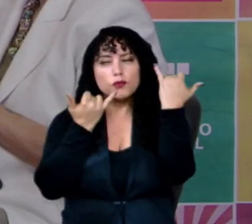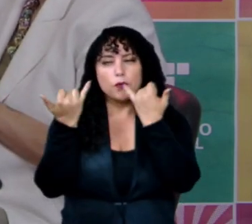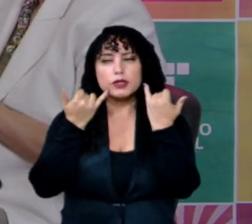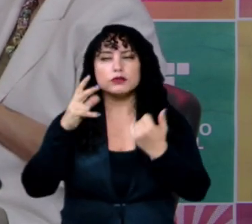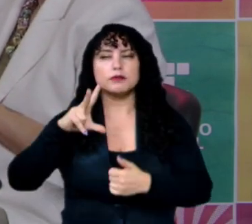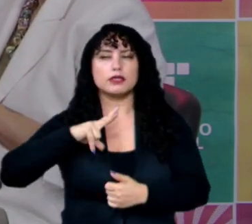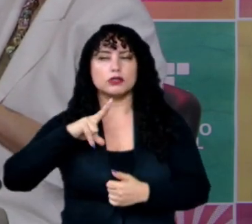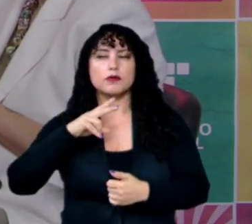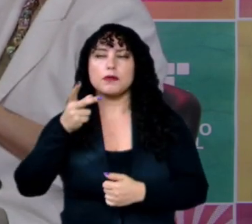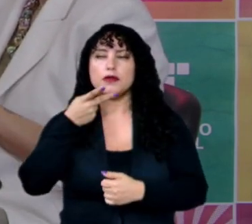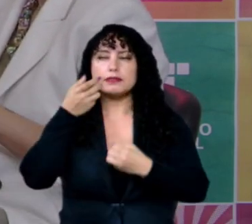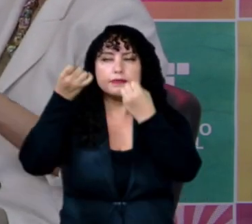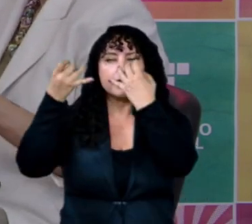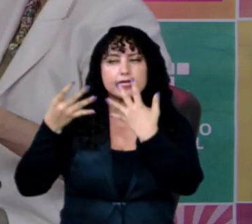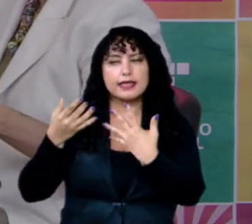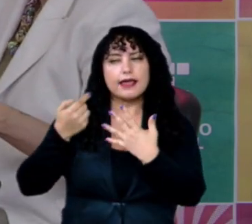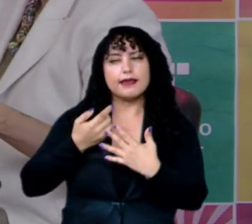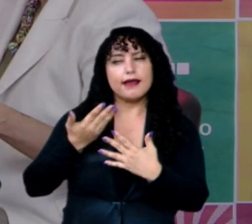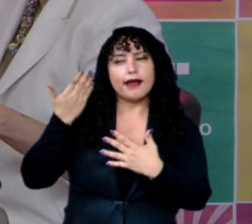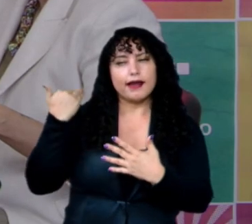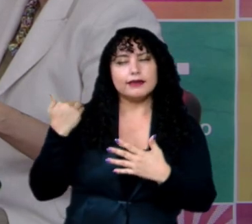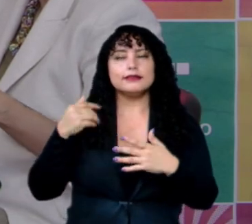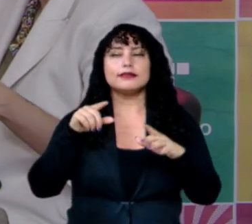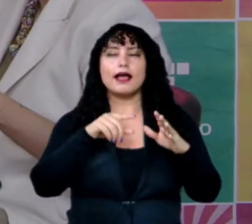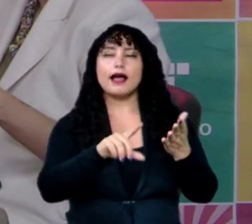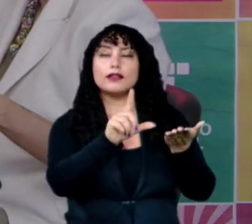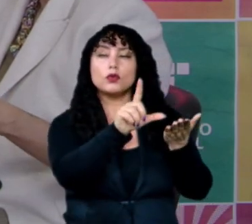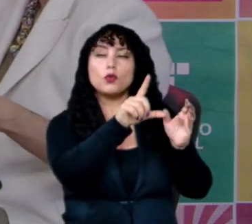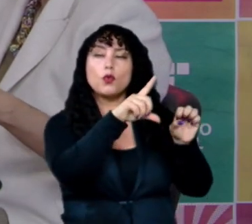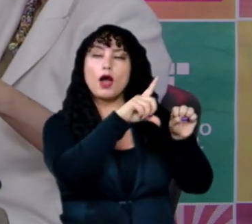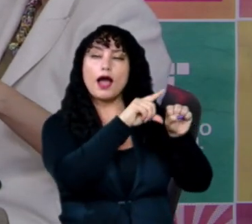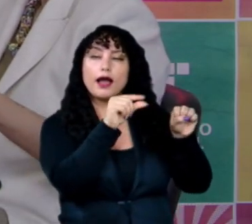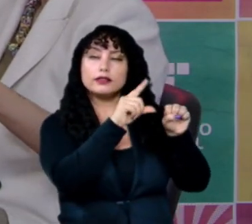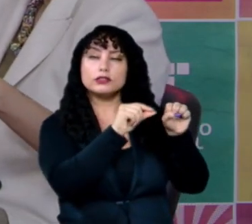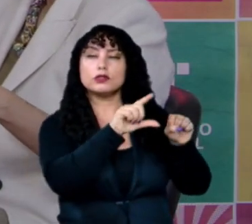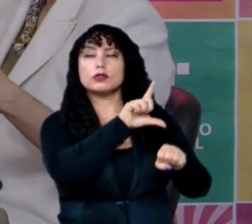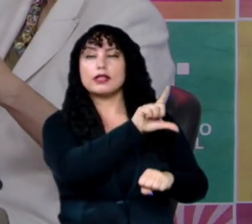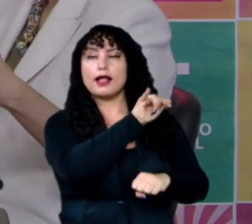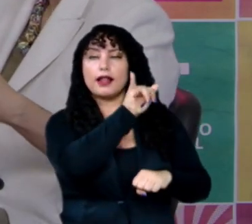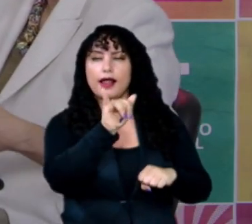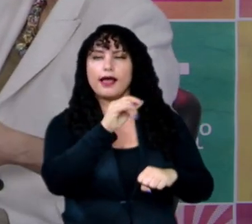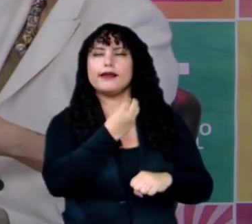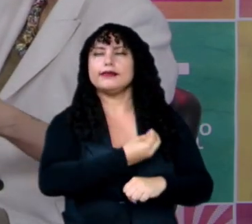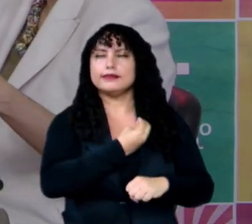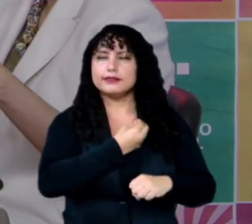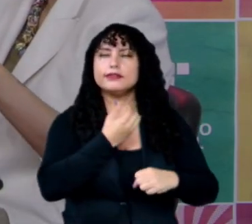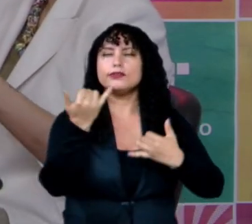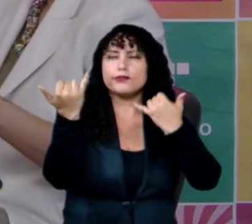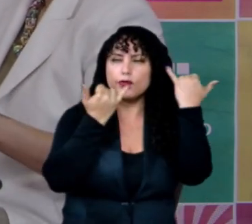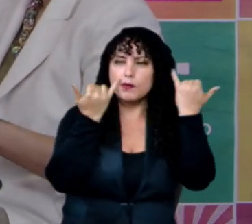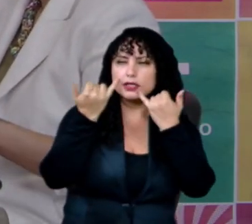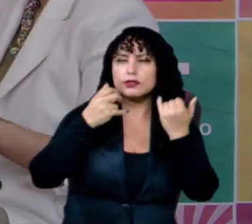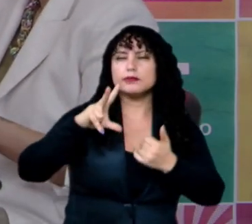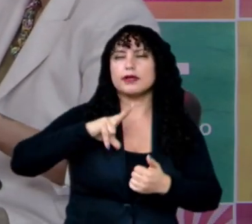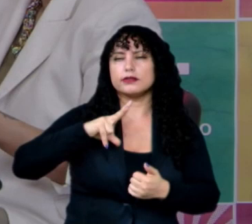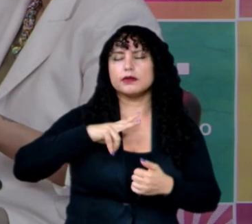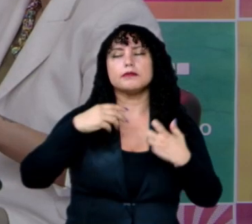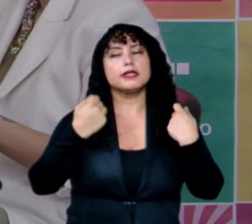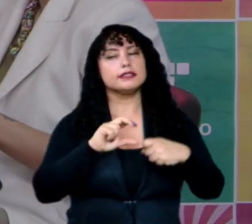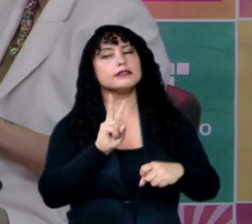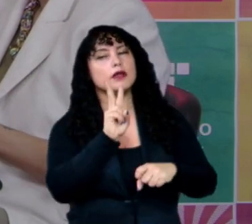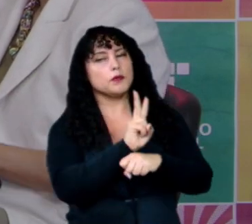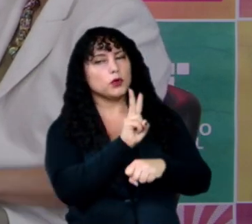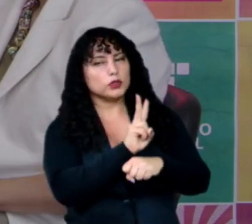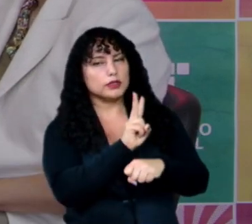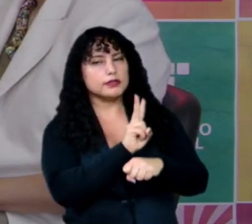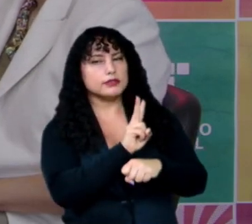pouco, ela está num artigo da lei, que diz que, de fato, existem informações pessoais que devem ser